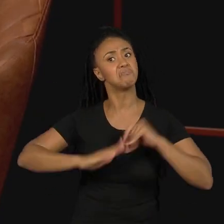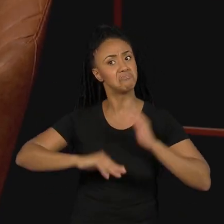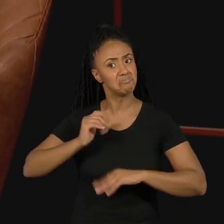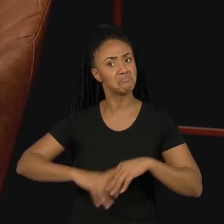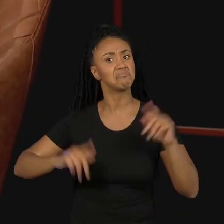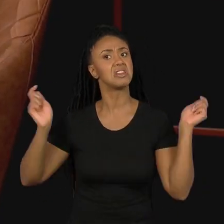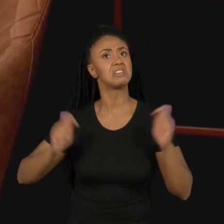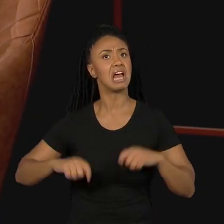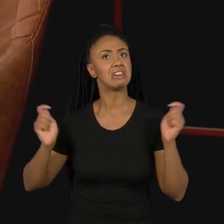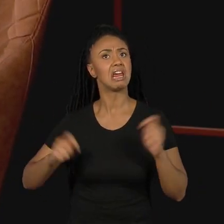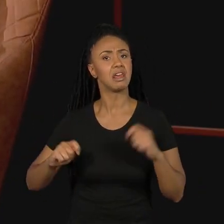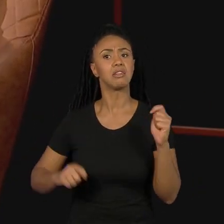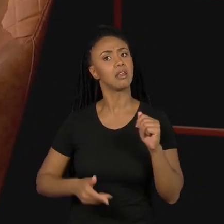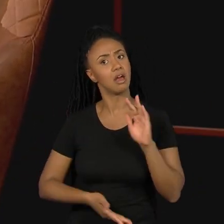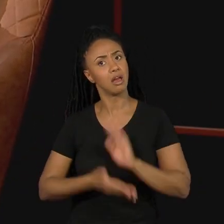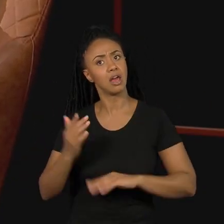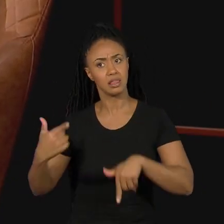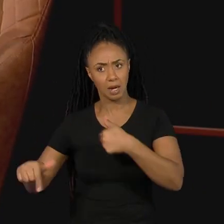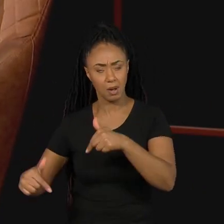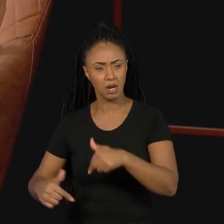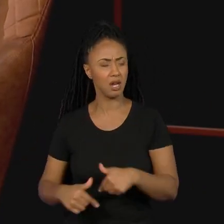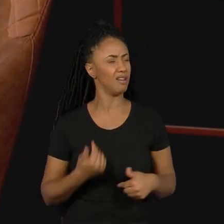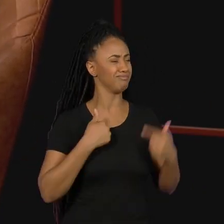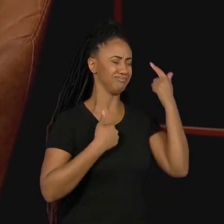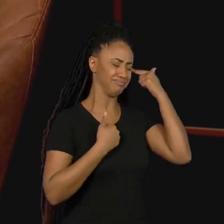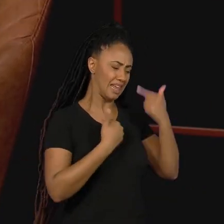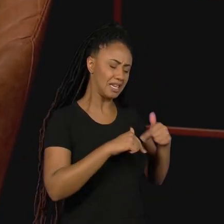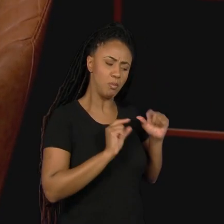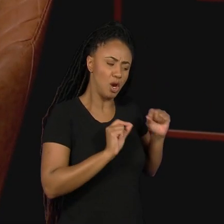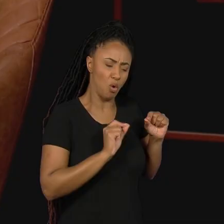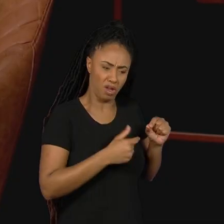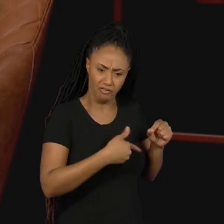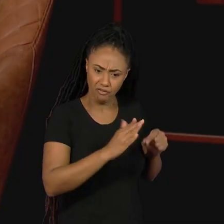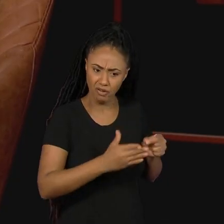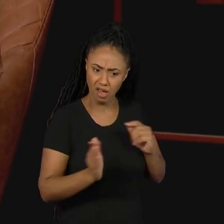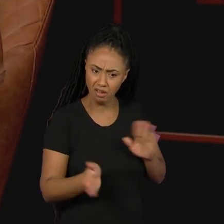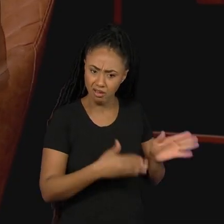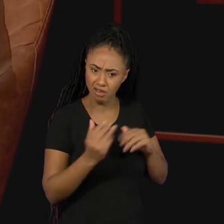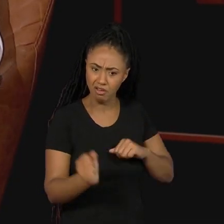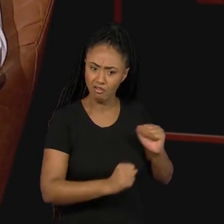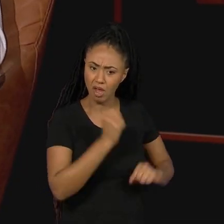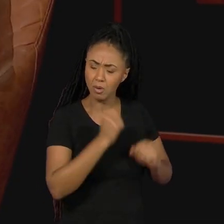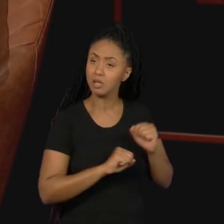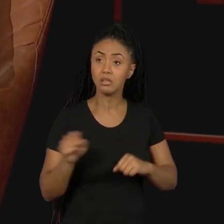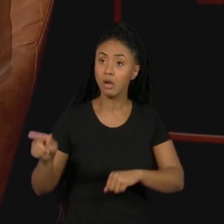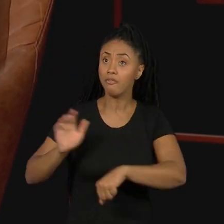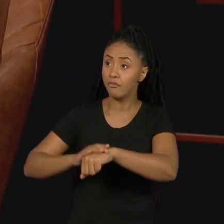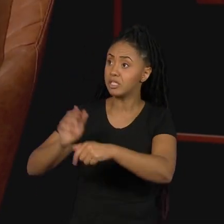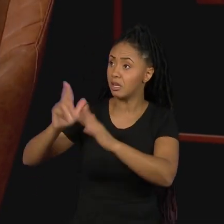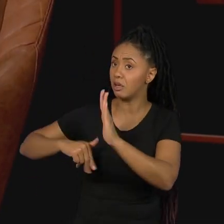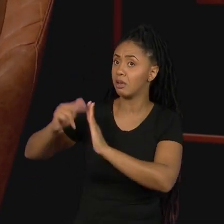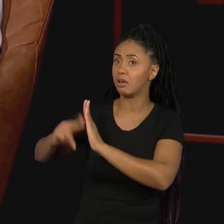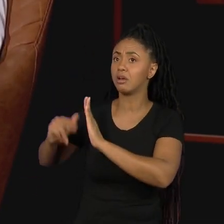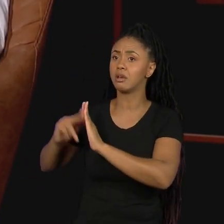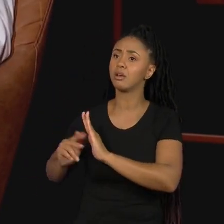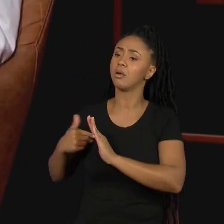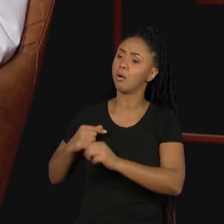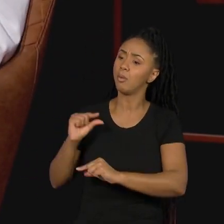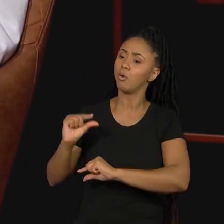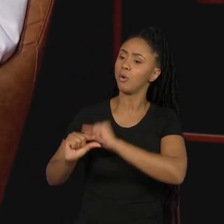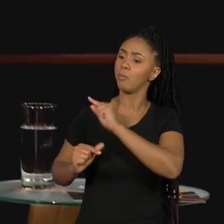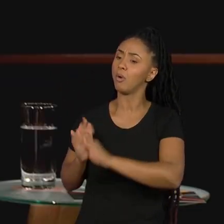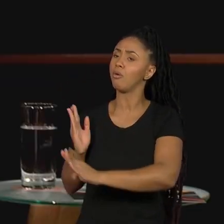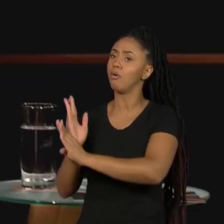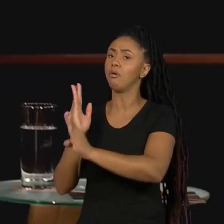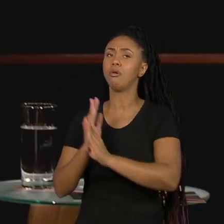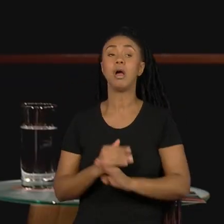O que é trabalhar? É ir para a fábrica, para o escritório? Não, é fazer aquilo lá, fazer. Então é assim que a gente vai descobrindo pouco a pouco. Agora,